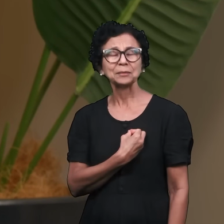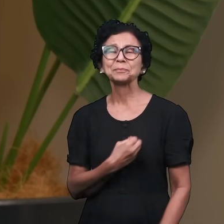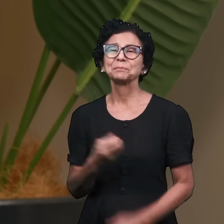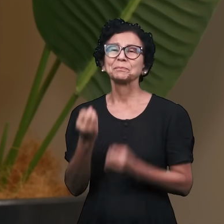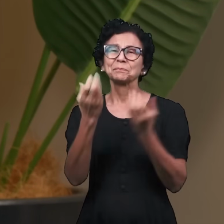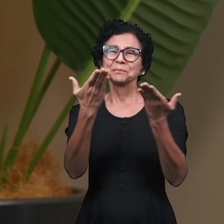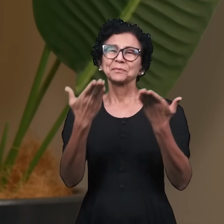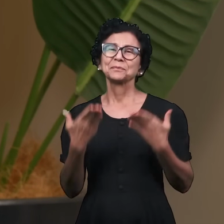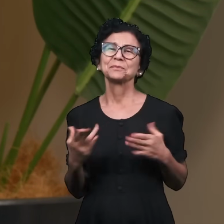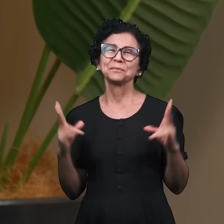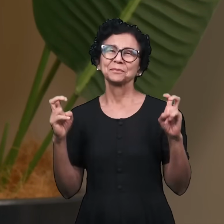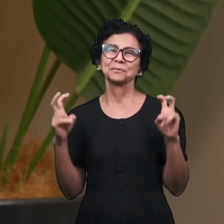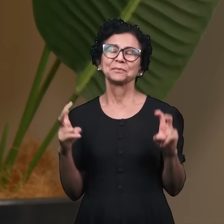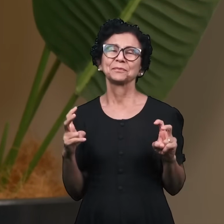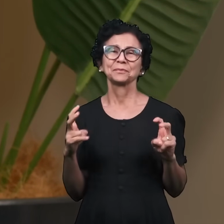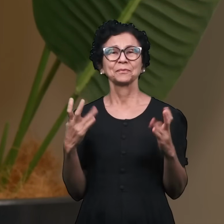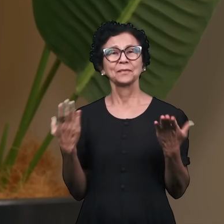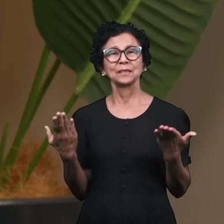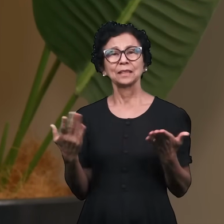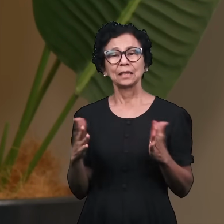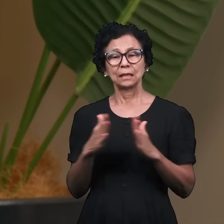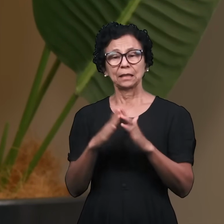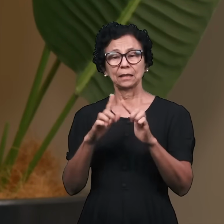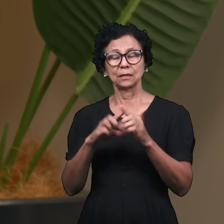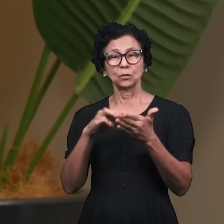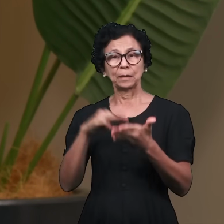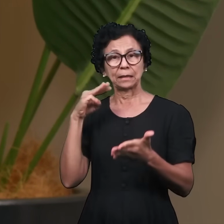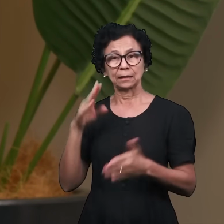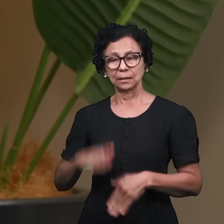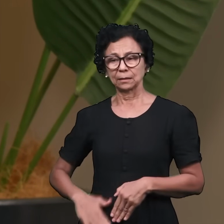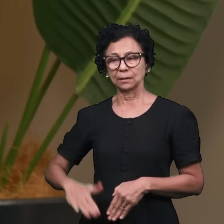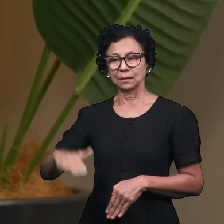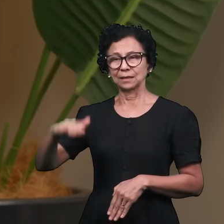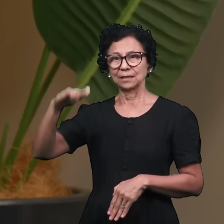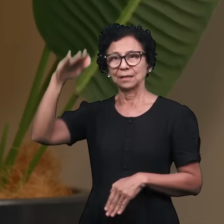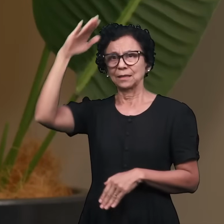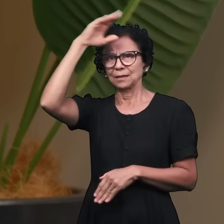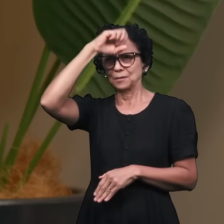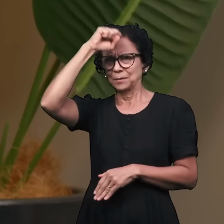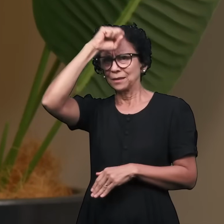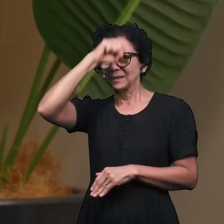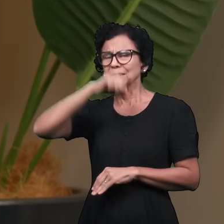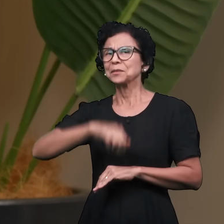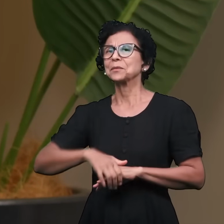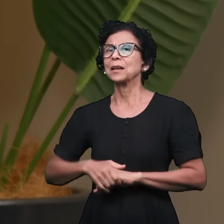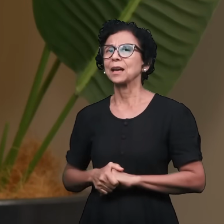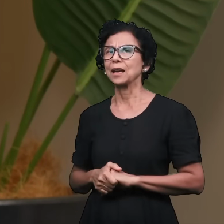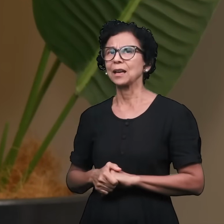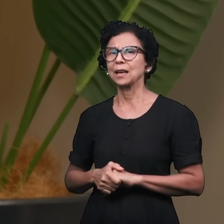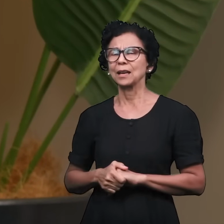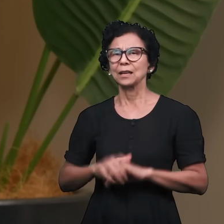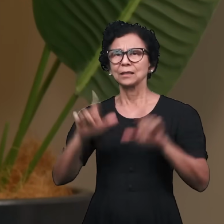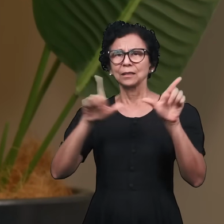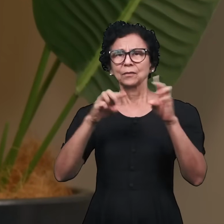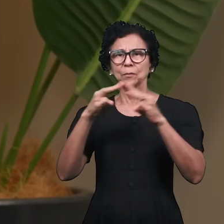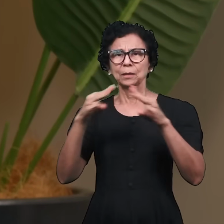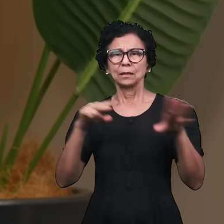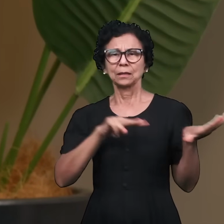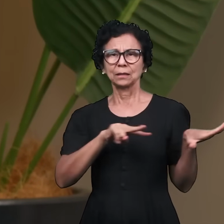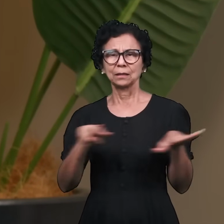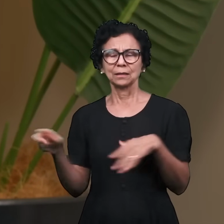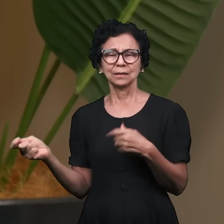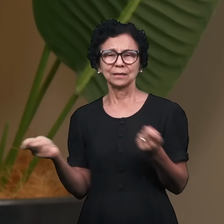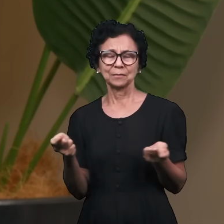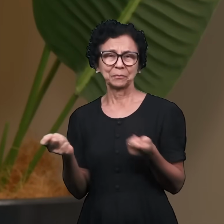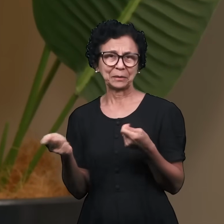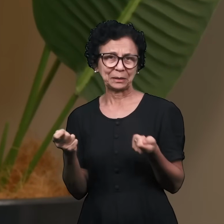muito bem-vindos. Este é o programa Crescendo na Igreja Cristã Maranata, um programa semanal da TV Manaim, aquilo